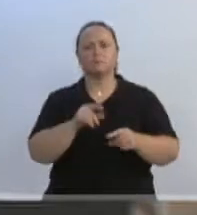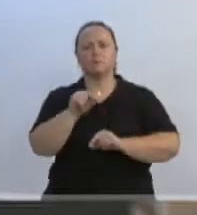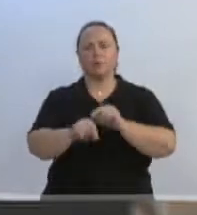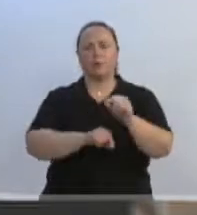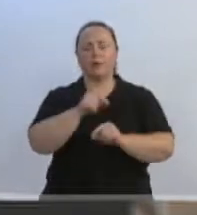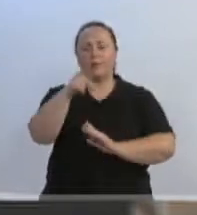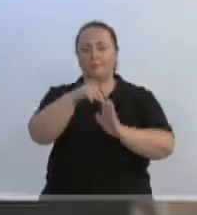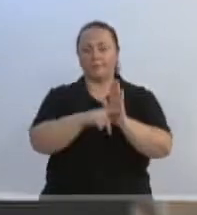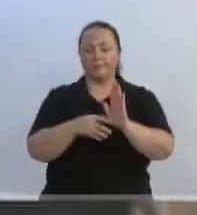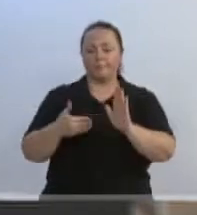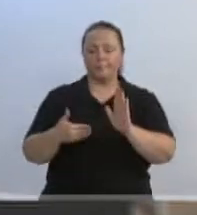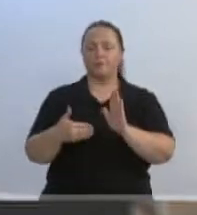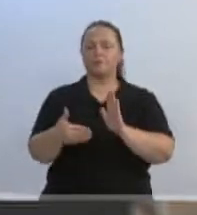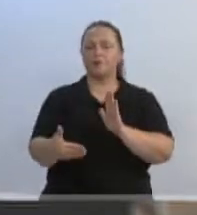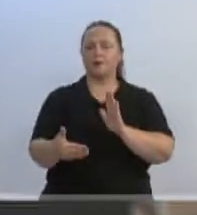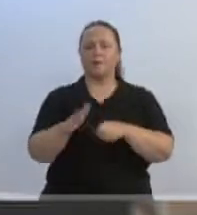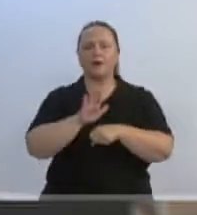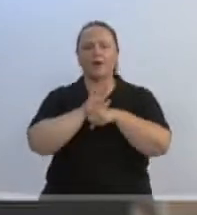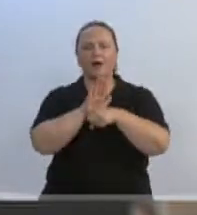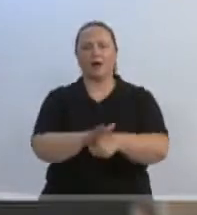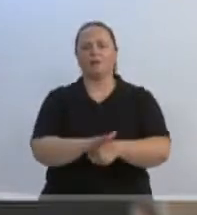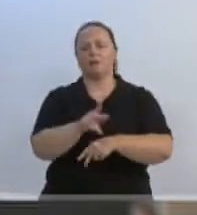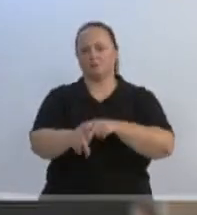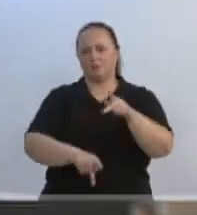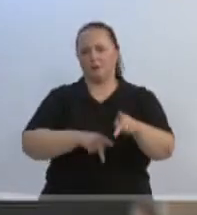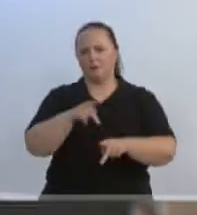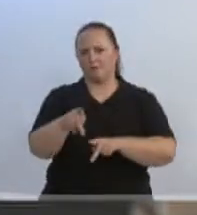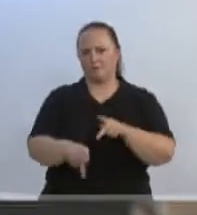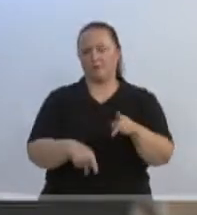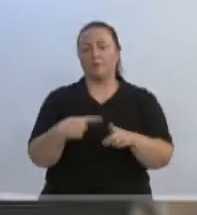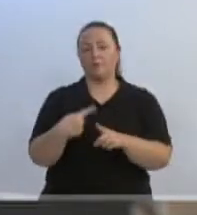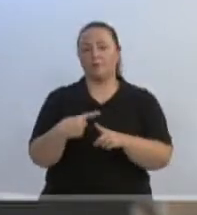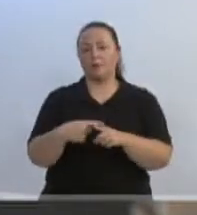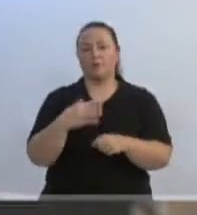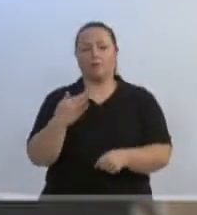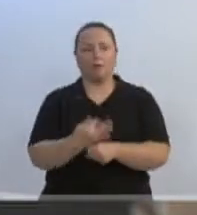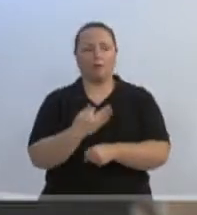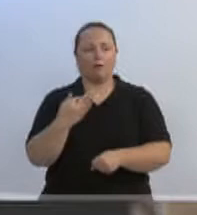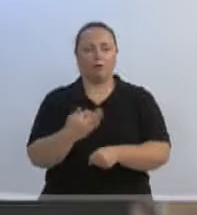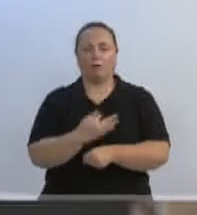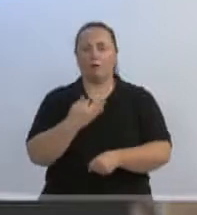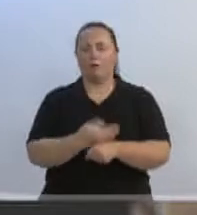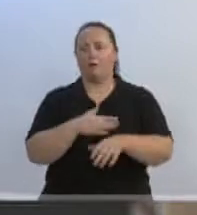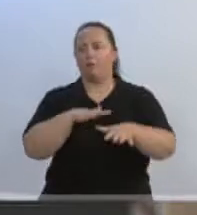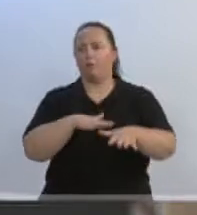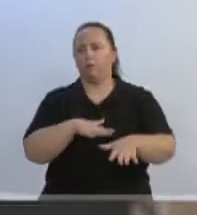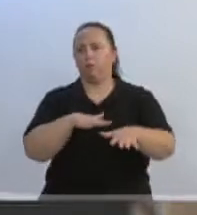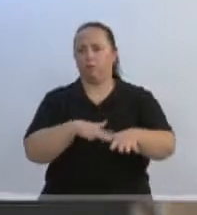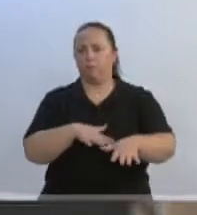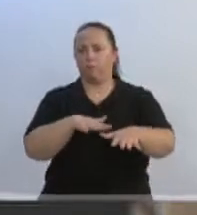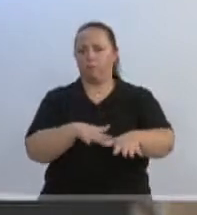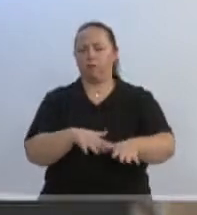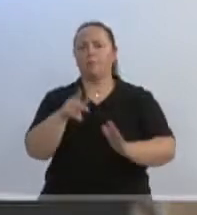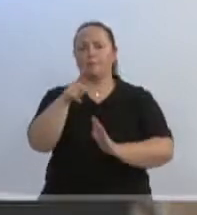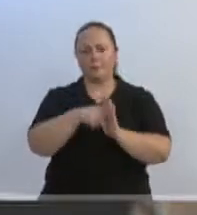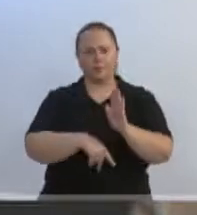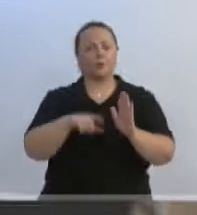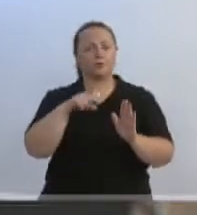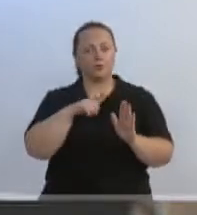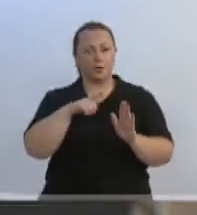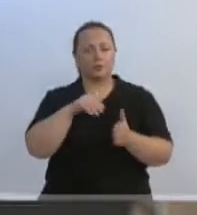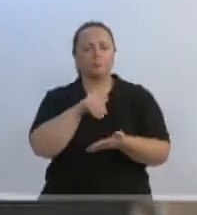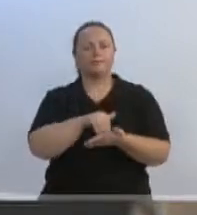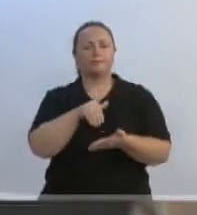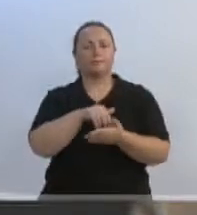vai de encontro à necessidade de toda aquela região que não estava mais suportando o trânsito caótico esse projeto já existe já está na escolha do planejamento nós temos agora